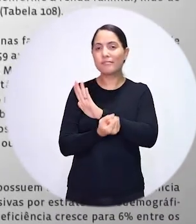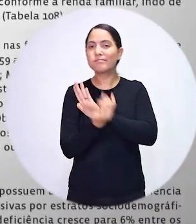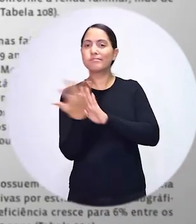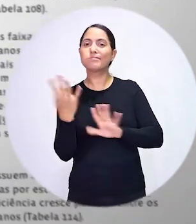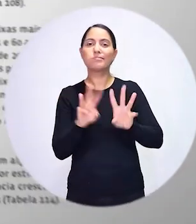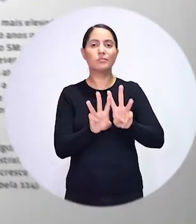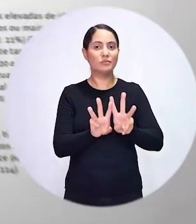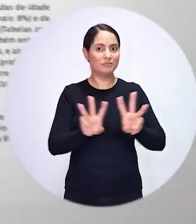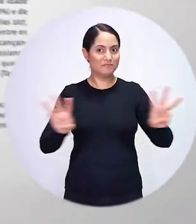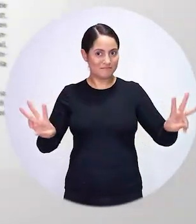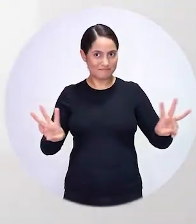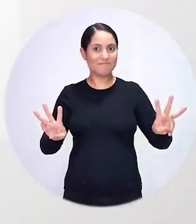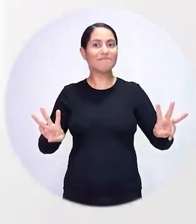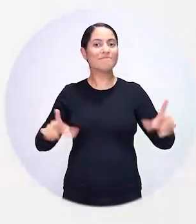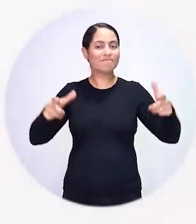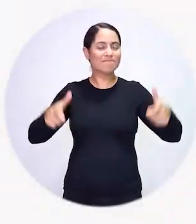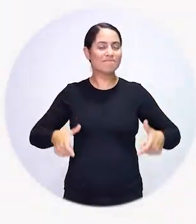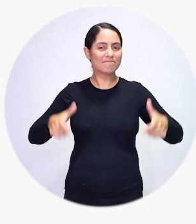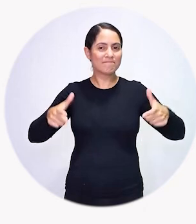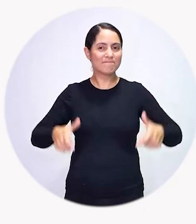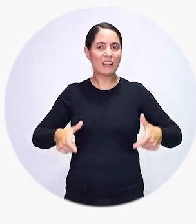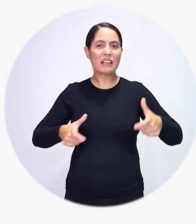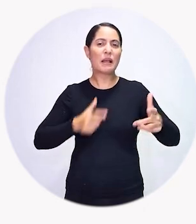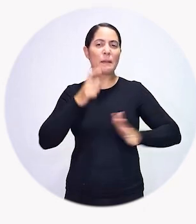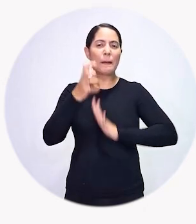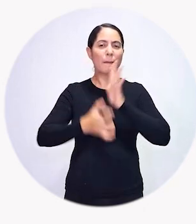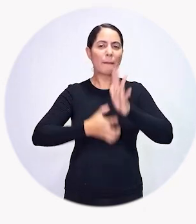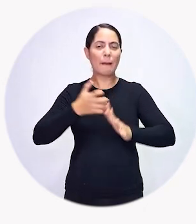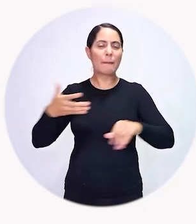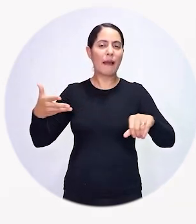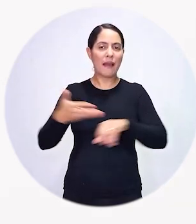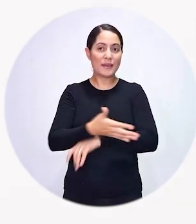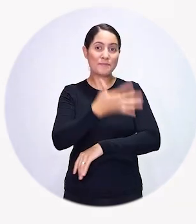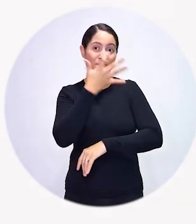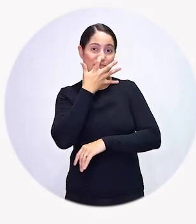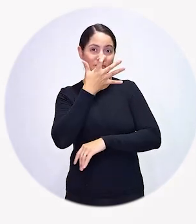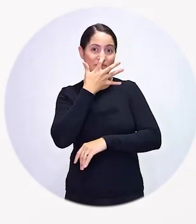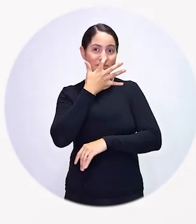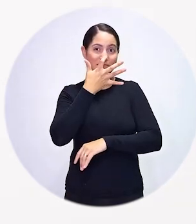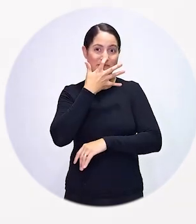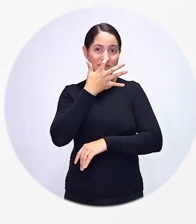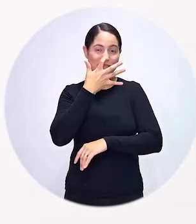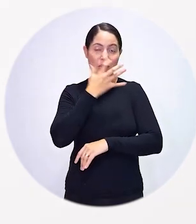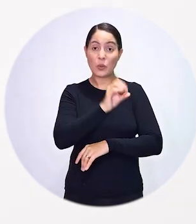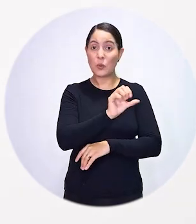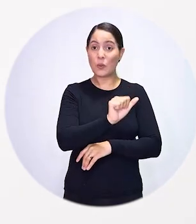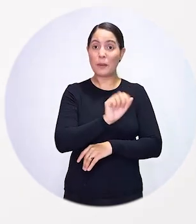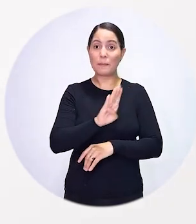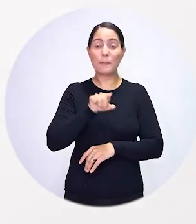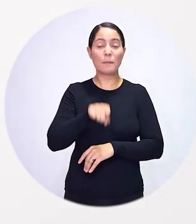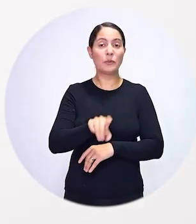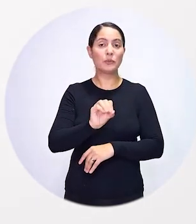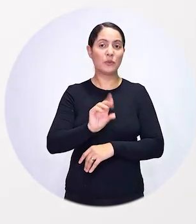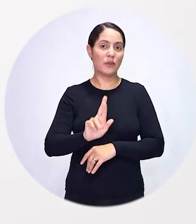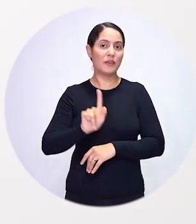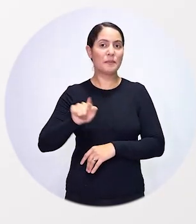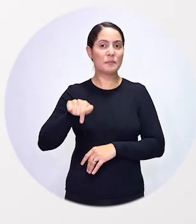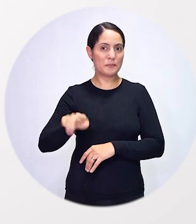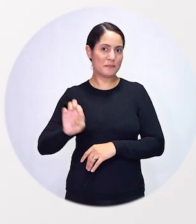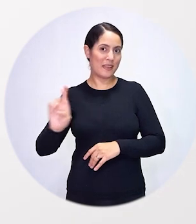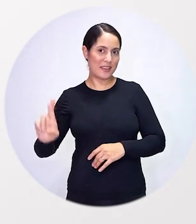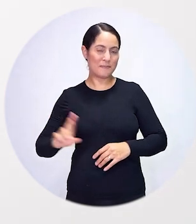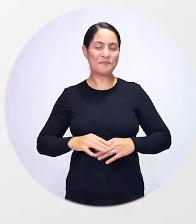tempo e conheça agora mesmo a pluralidade da advocacia brasileira e todos os dados colhidos no Perfil ADV, disponíveis